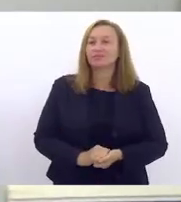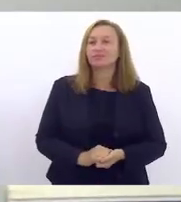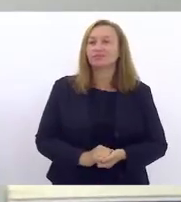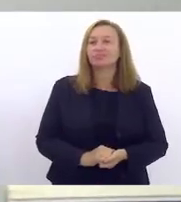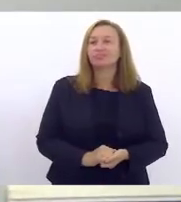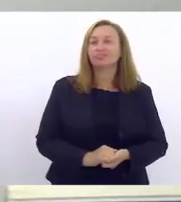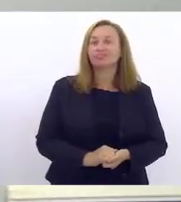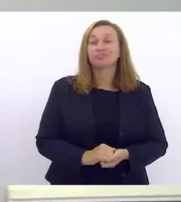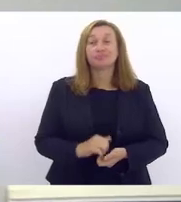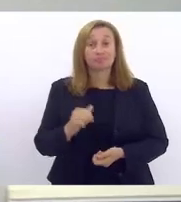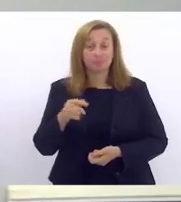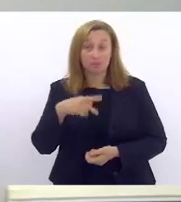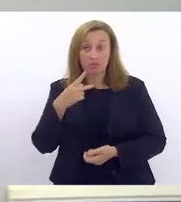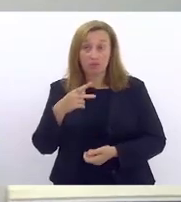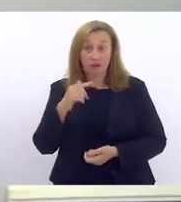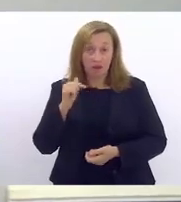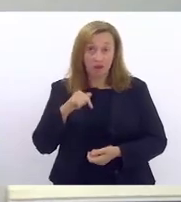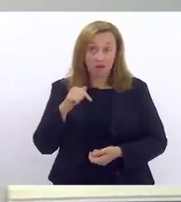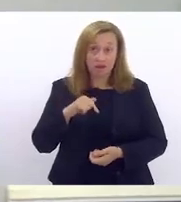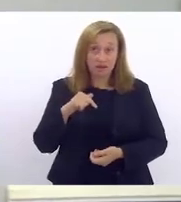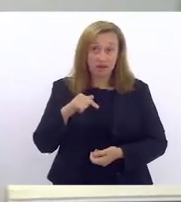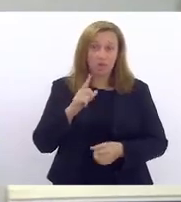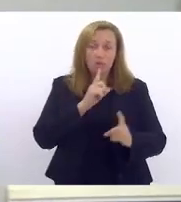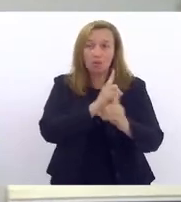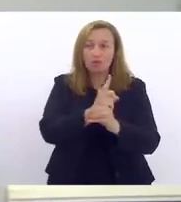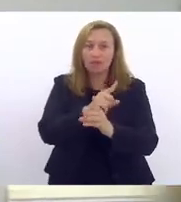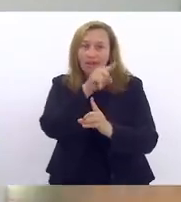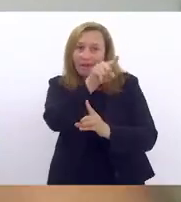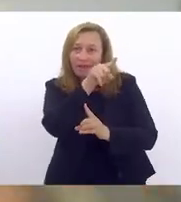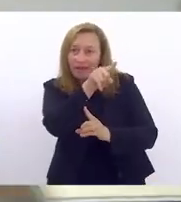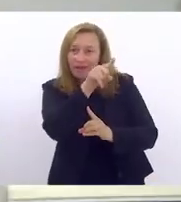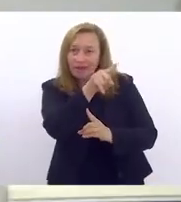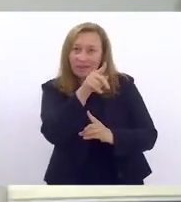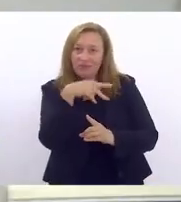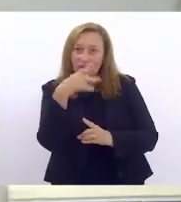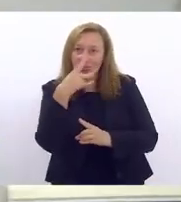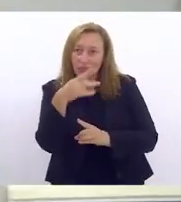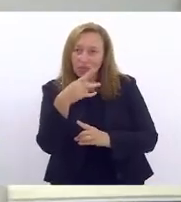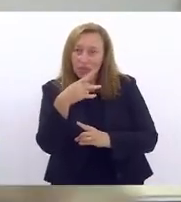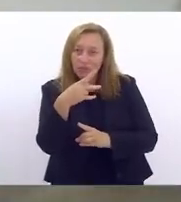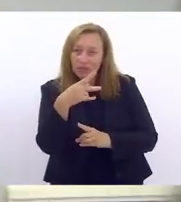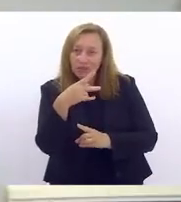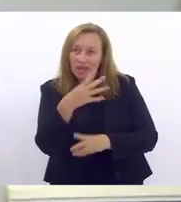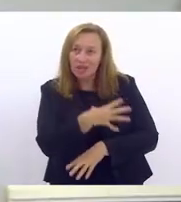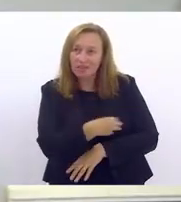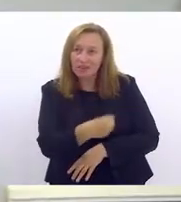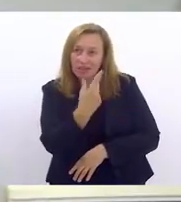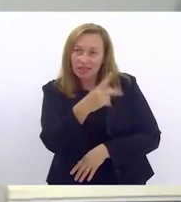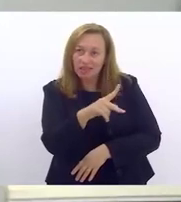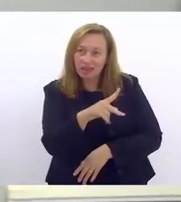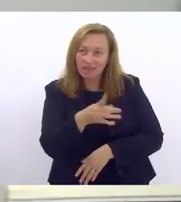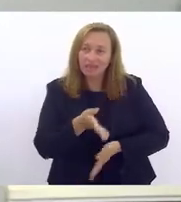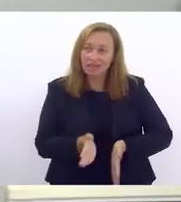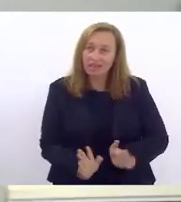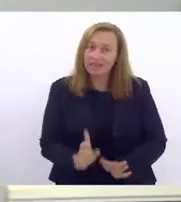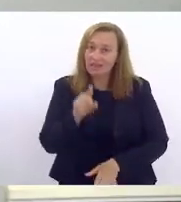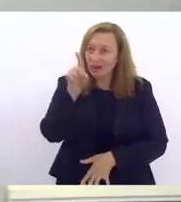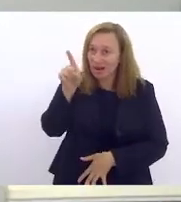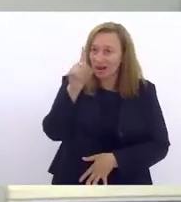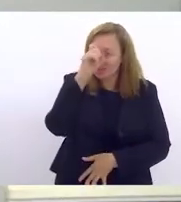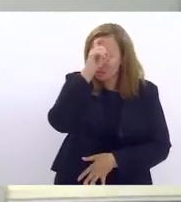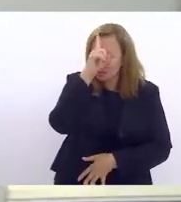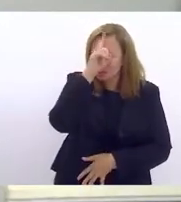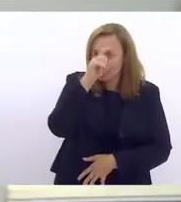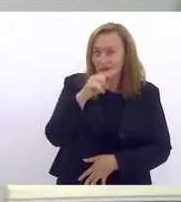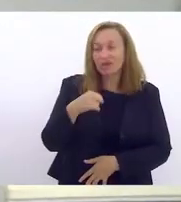que aqui, eu até encontrei ele que falou que a filha dele nasceu lá na maternidade. Então,